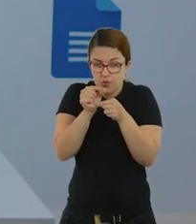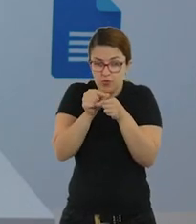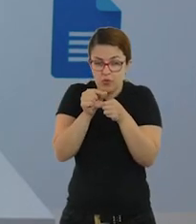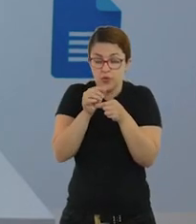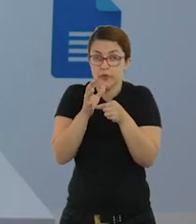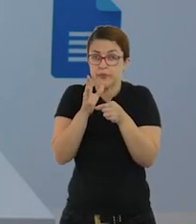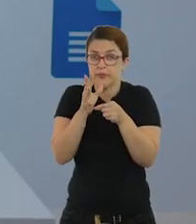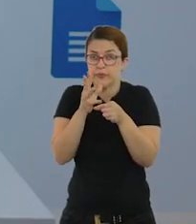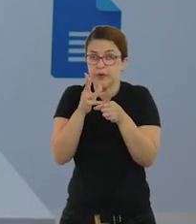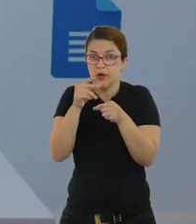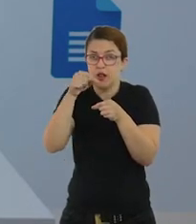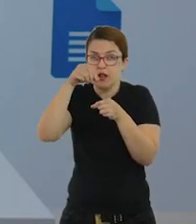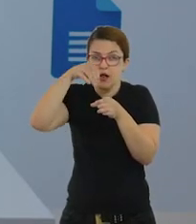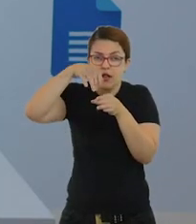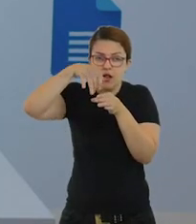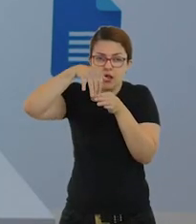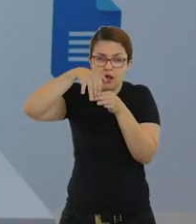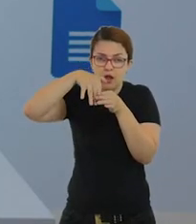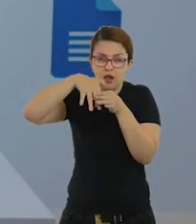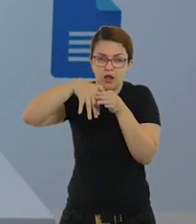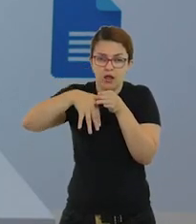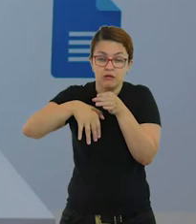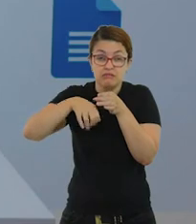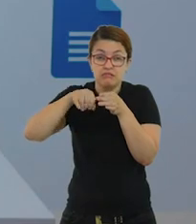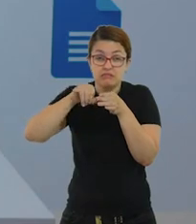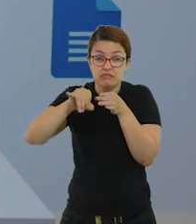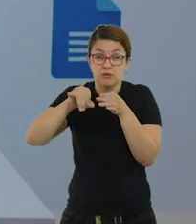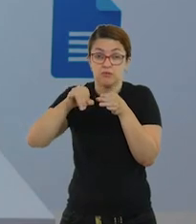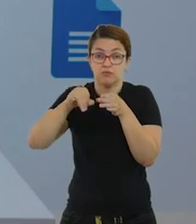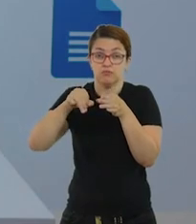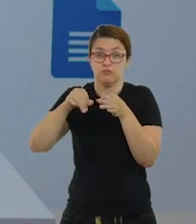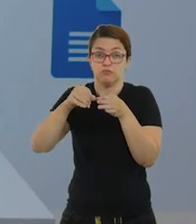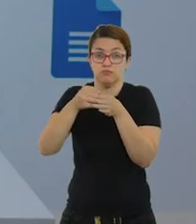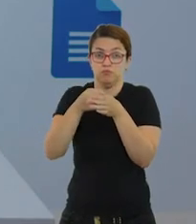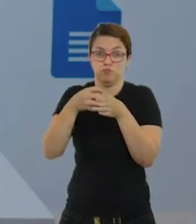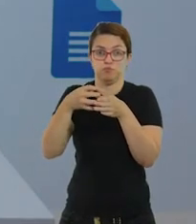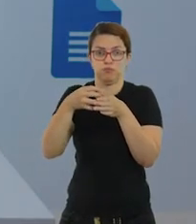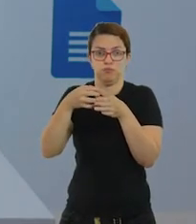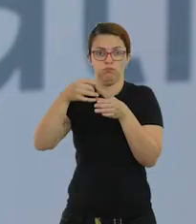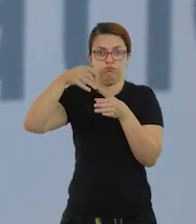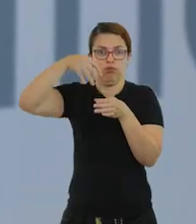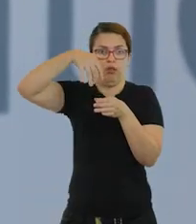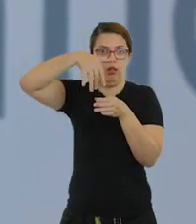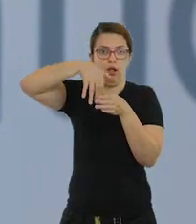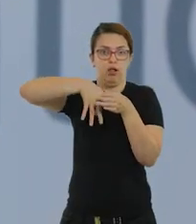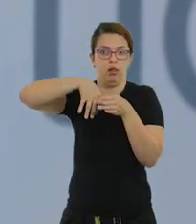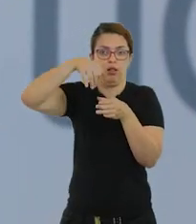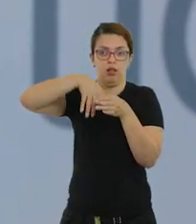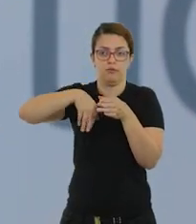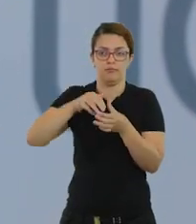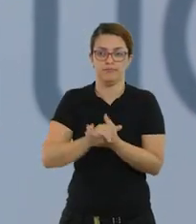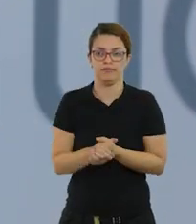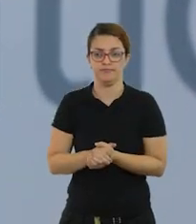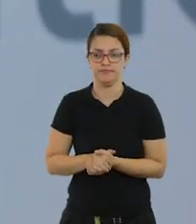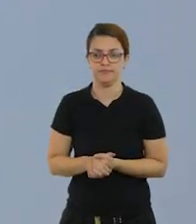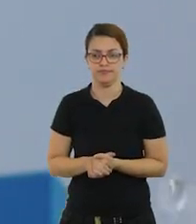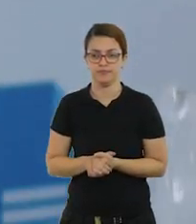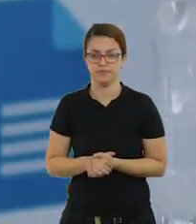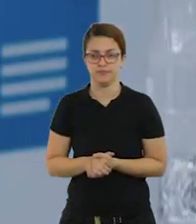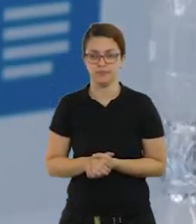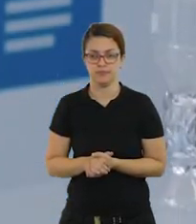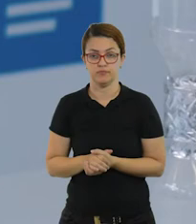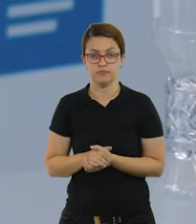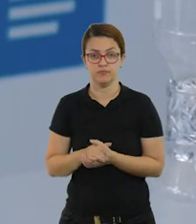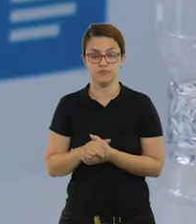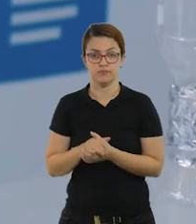demorar para cair a sua areia. Se ela for fininha, se ela for grossa, não se esqueça, não precisa. Olha, eu fiz um furinho para fazer como dosador.